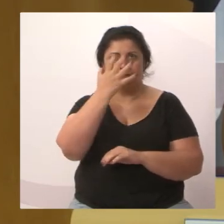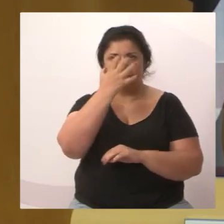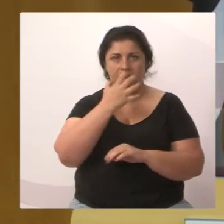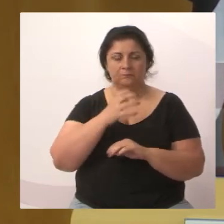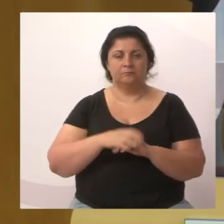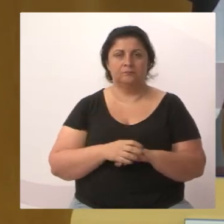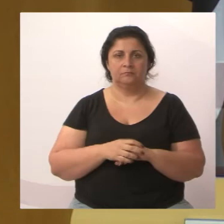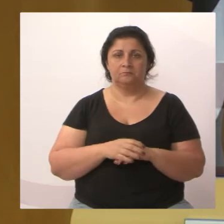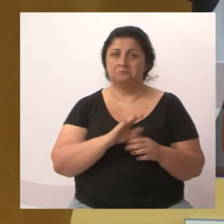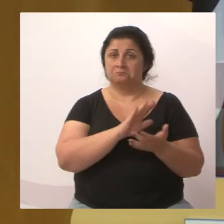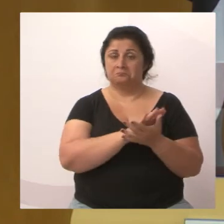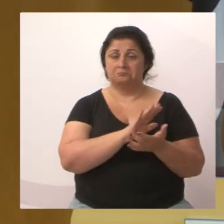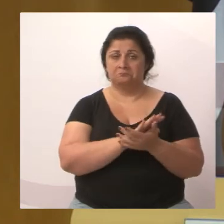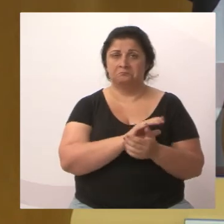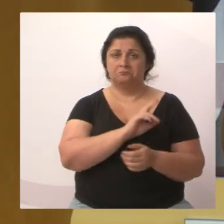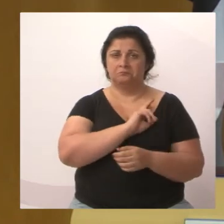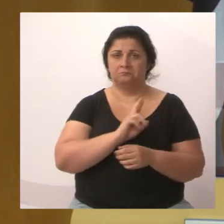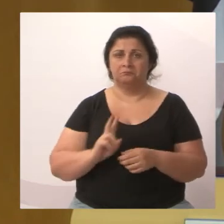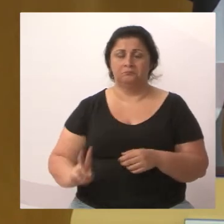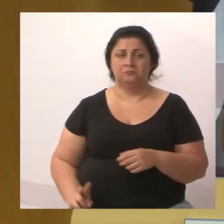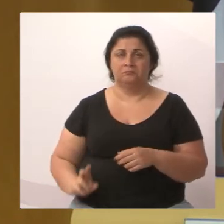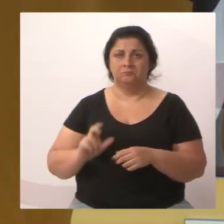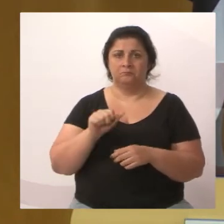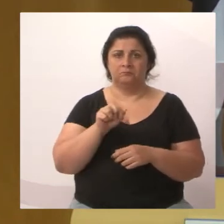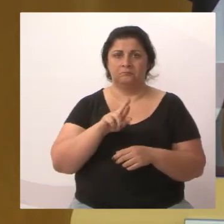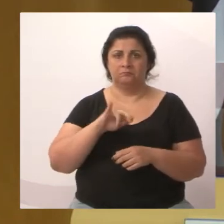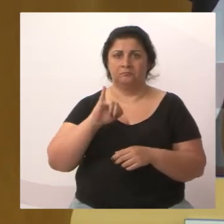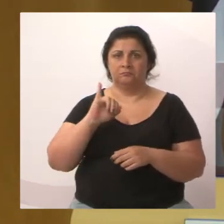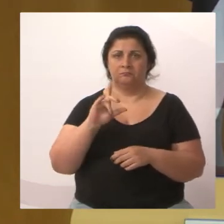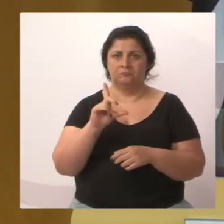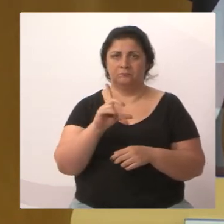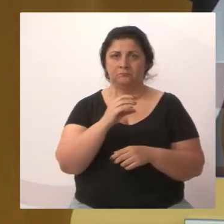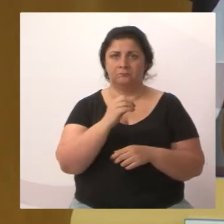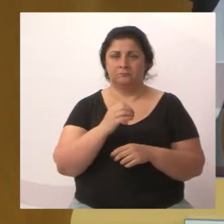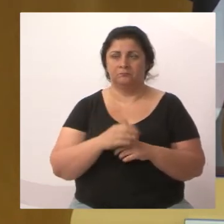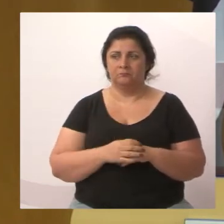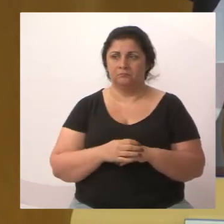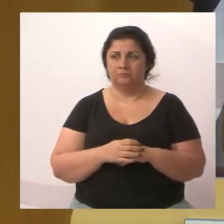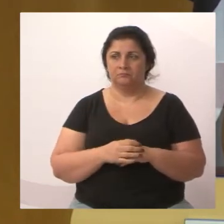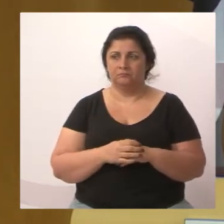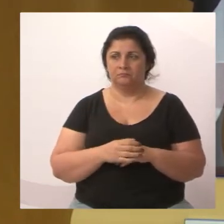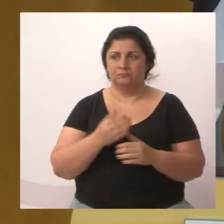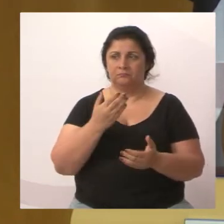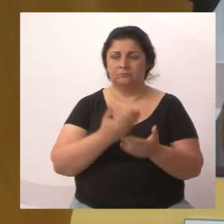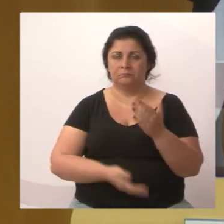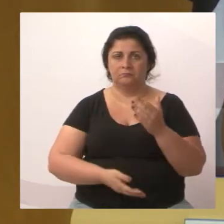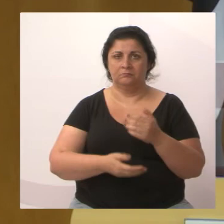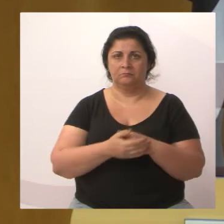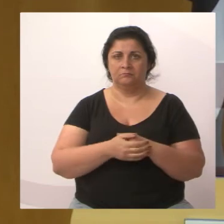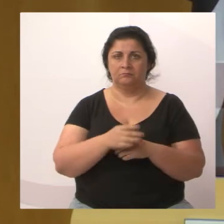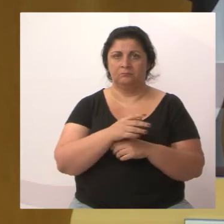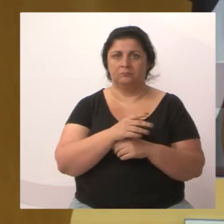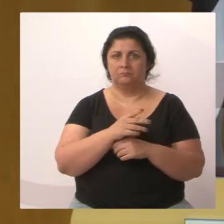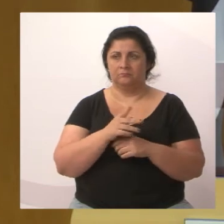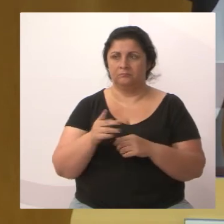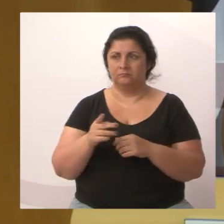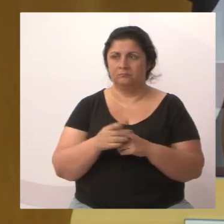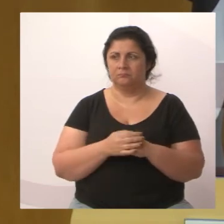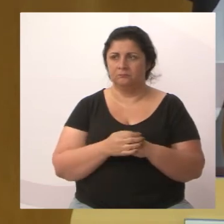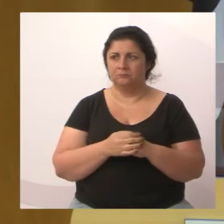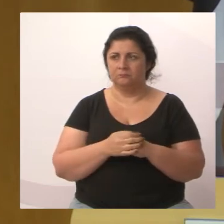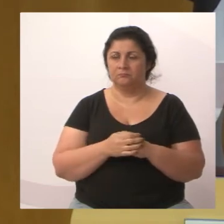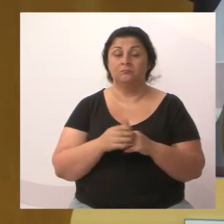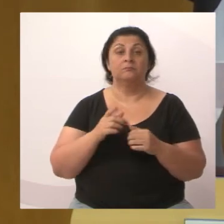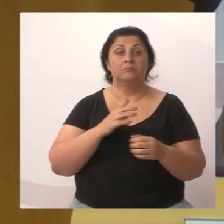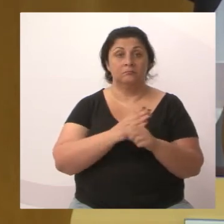Arildo Batista, que teve as suas contas recentemente aqui aprovadas, né? Como presidente da casa aqui, a Lucimar também, a vereadora Lucimar também, suas